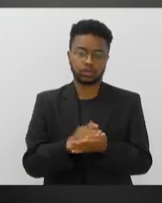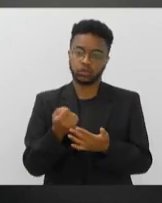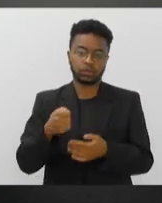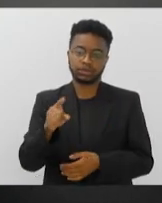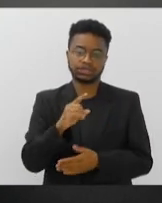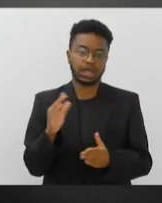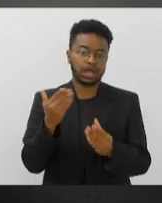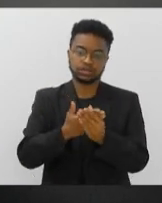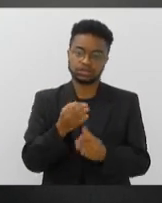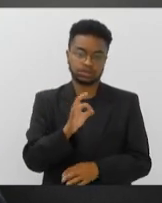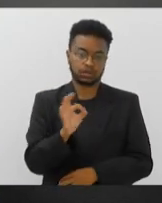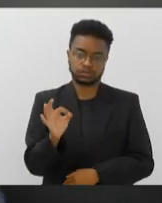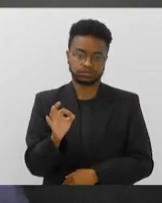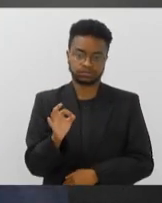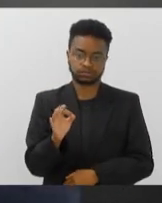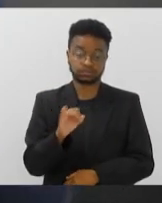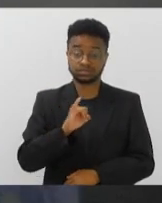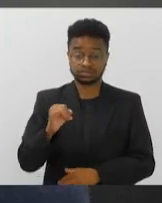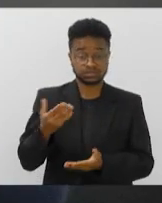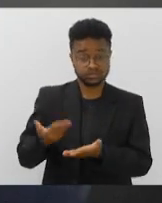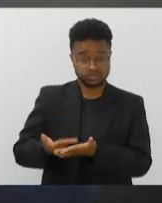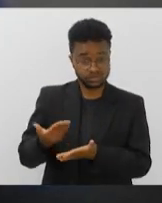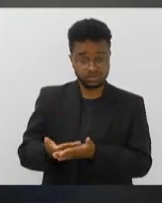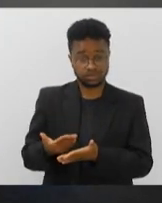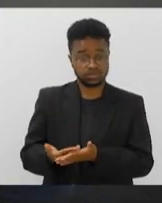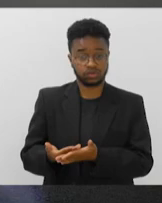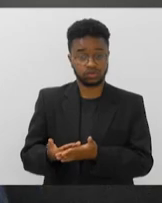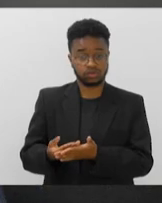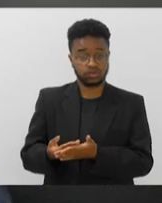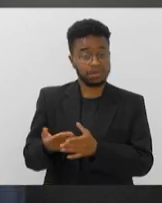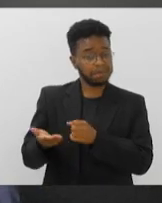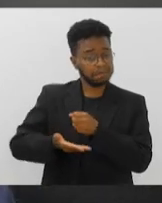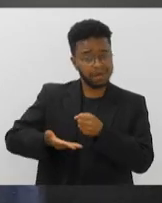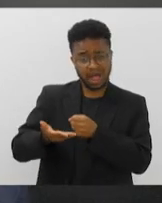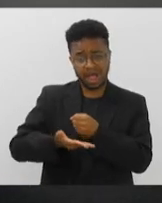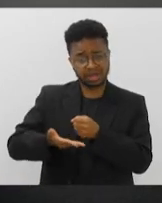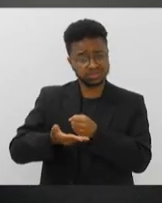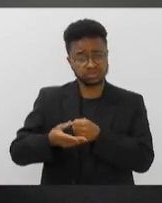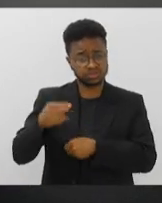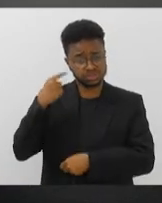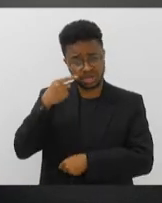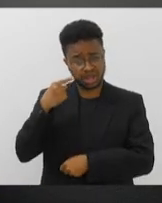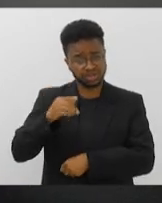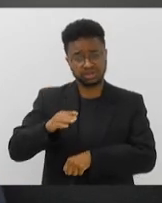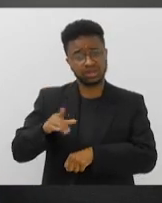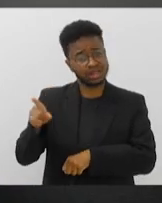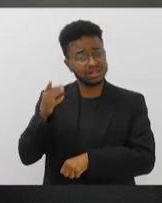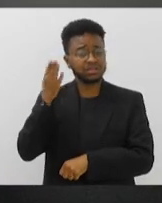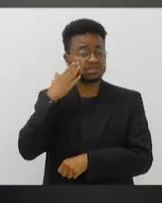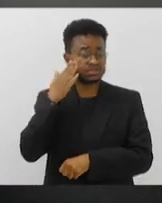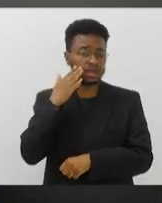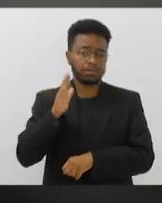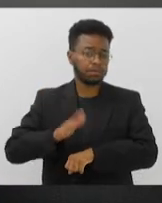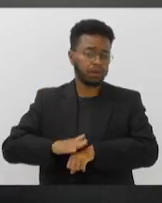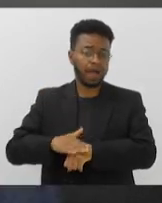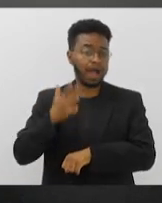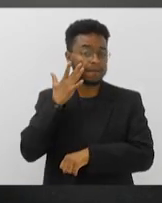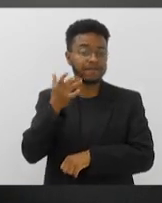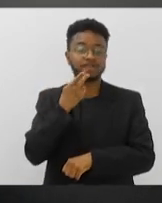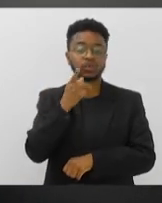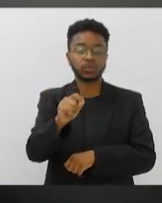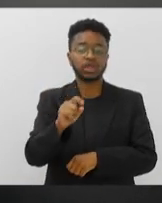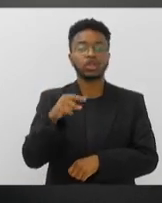ação se ele é um estudante de primeiras linhas de conselho de direito ele exponte própria ele tem que falar no dia seguinte vamos